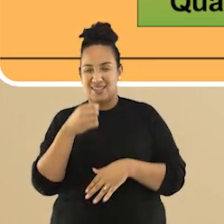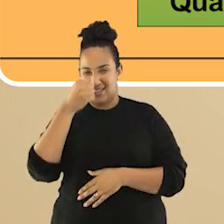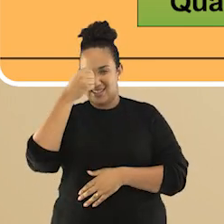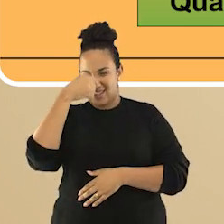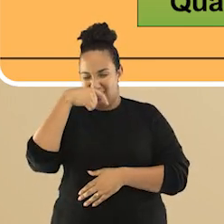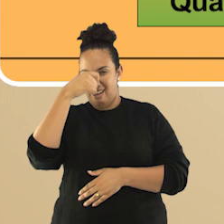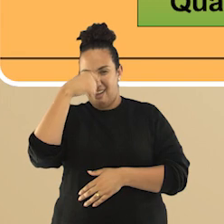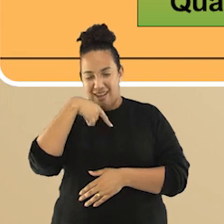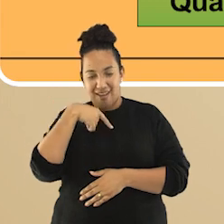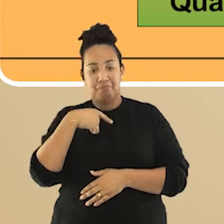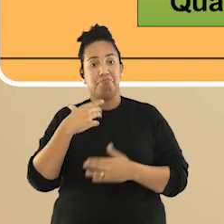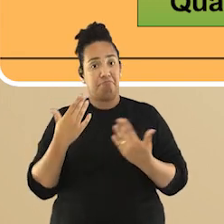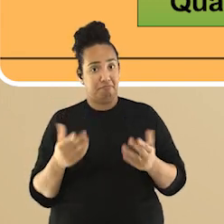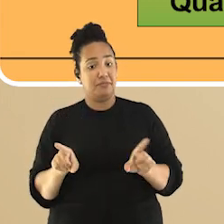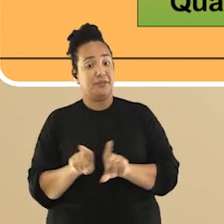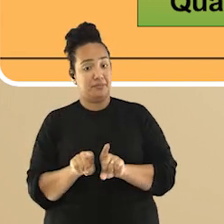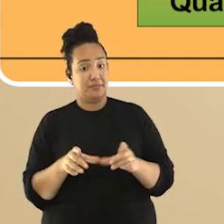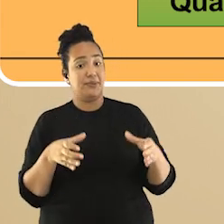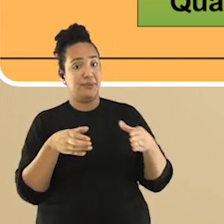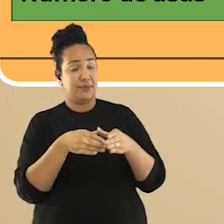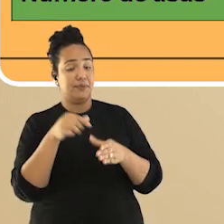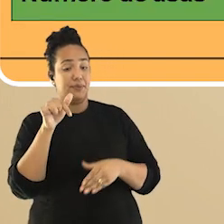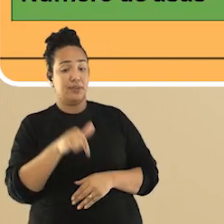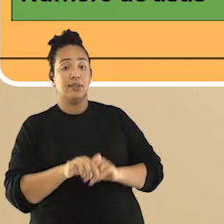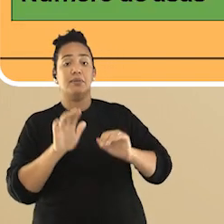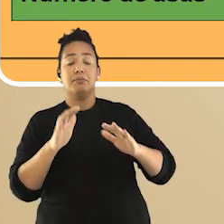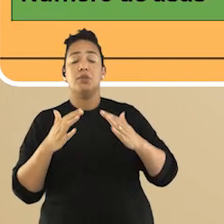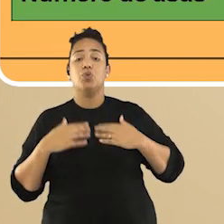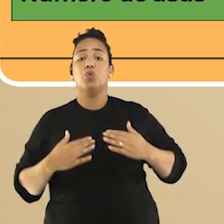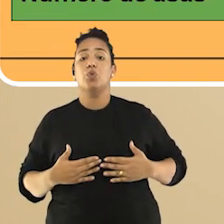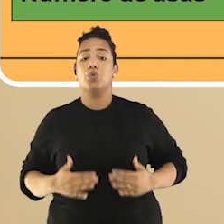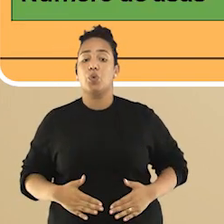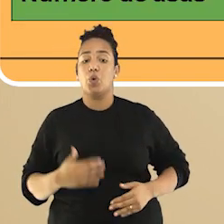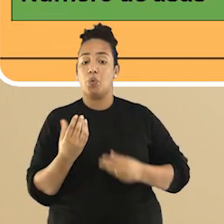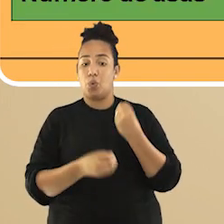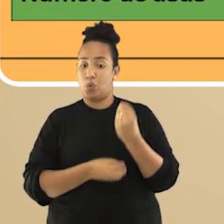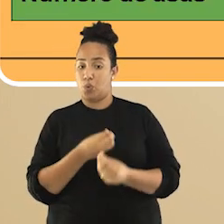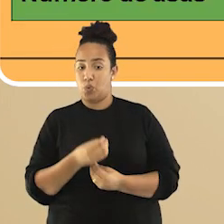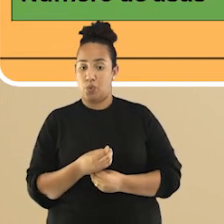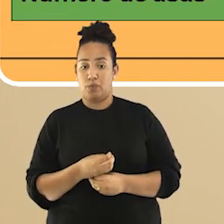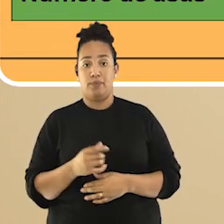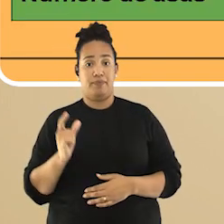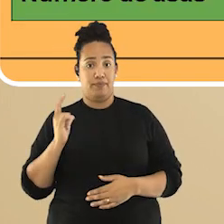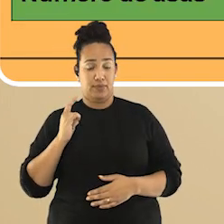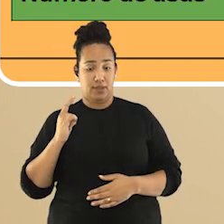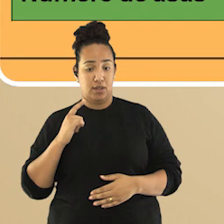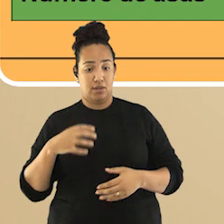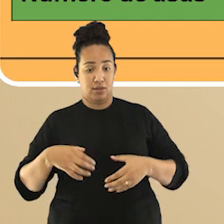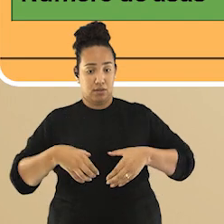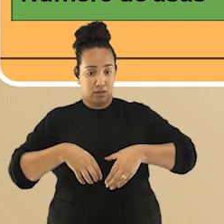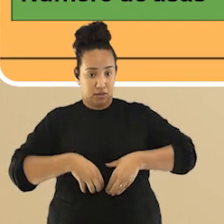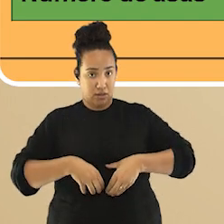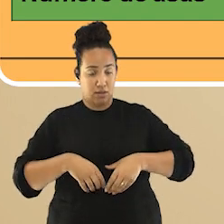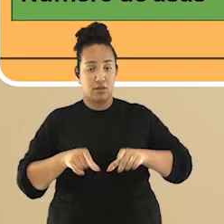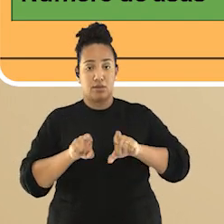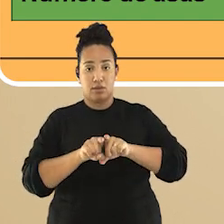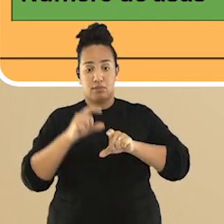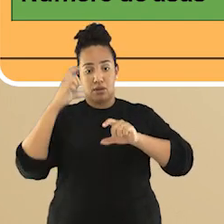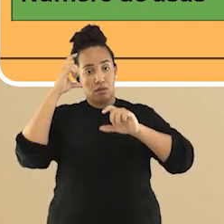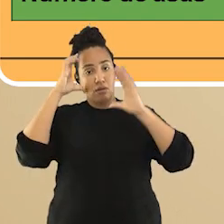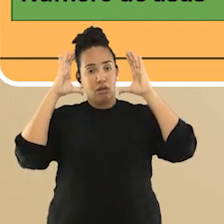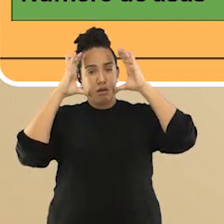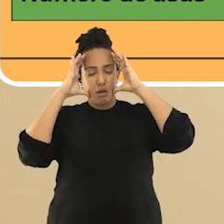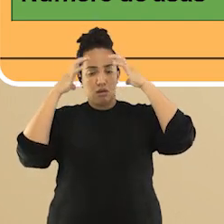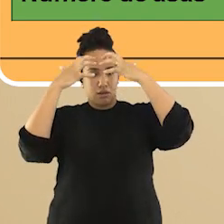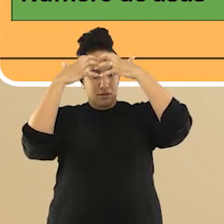características de um aracnídeo? O corpo deles é dividido em cefalotórax e abdômen. Ter um cefalotórax significa